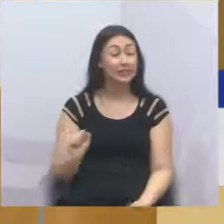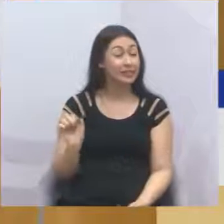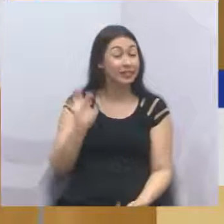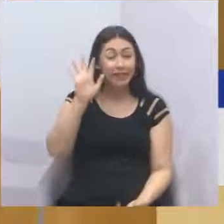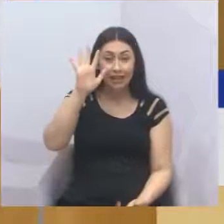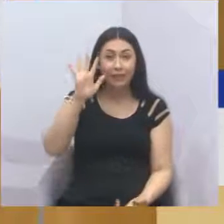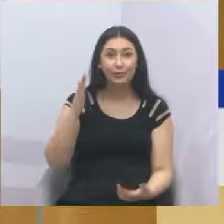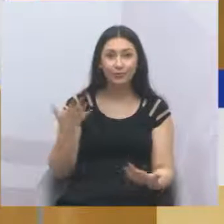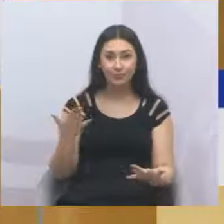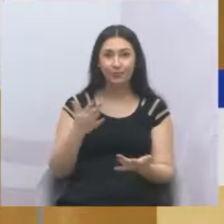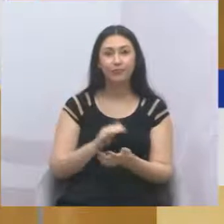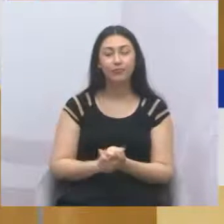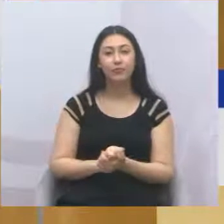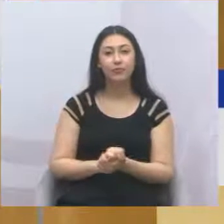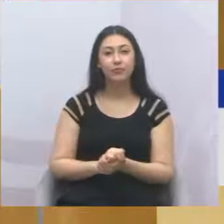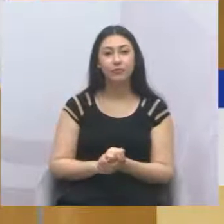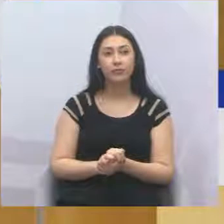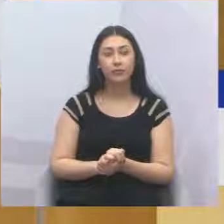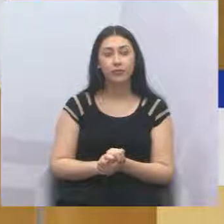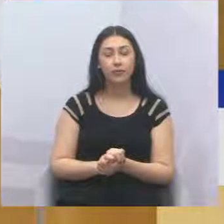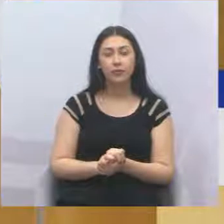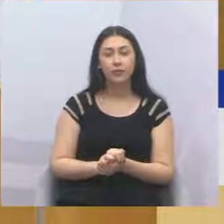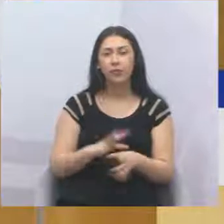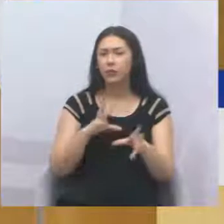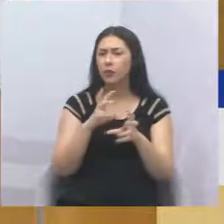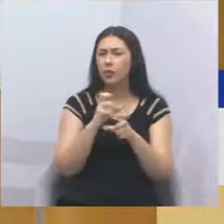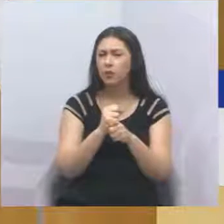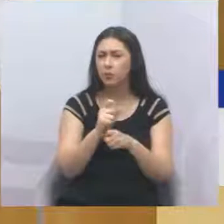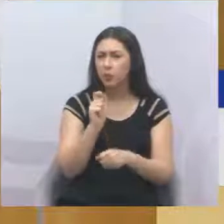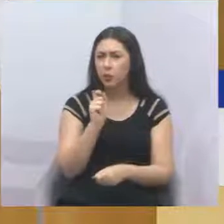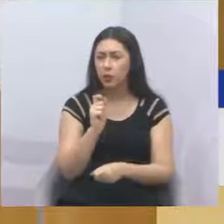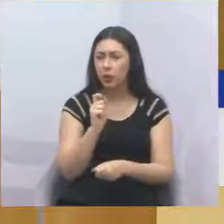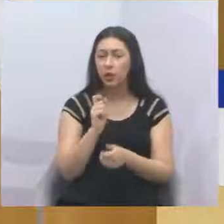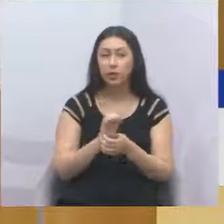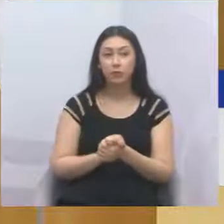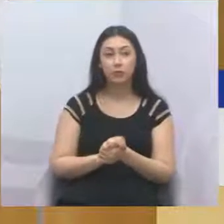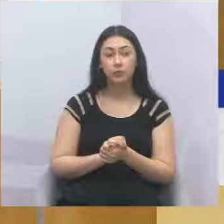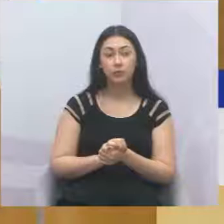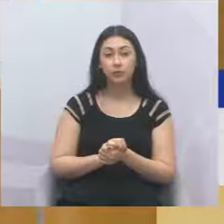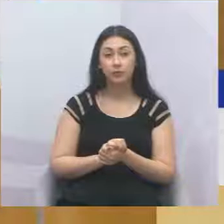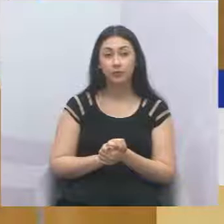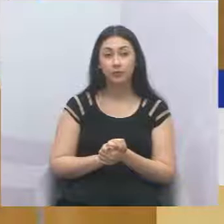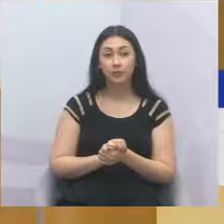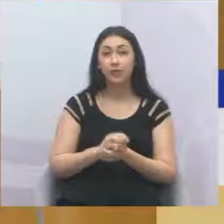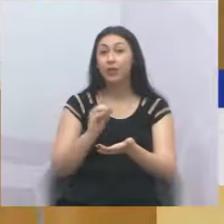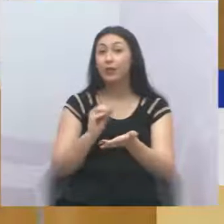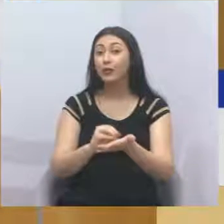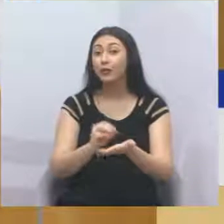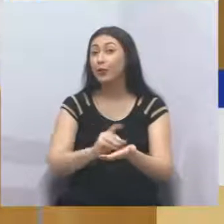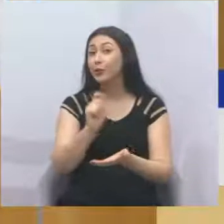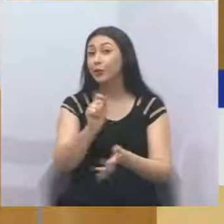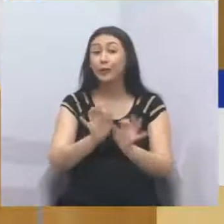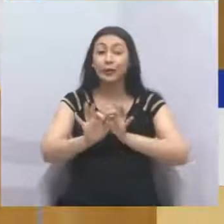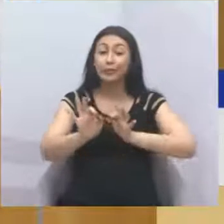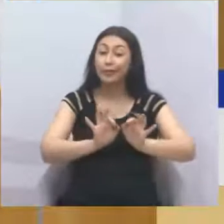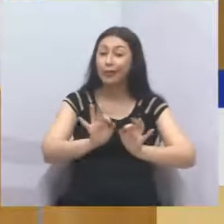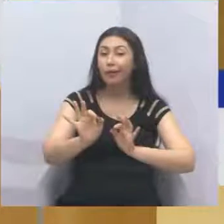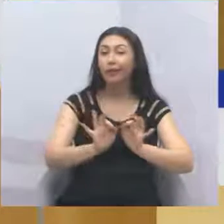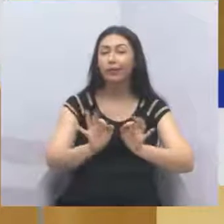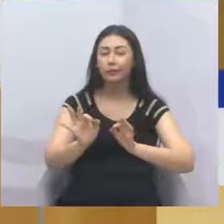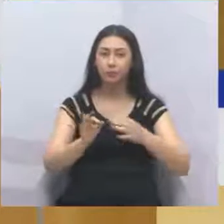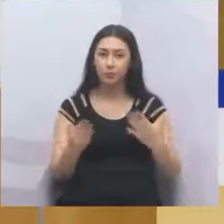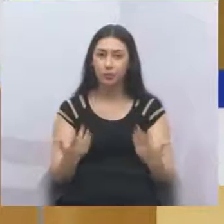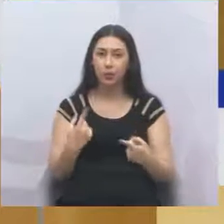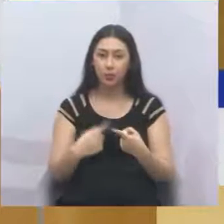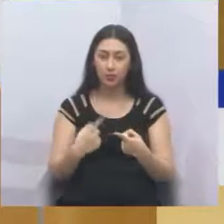bem considerável. Isso se resume em uma falta de planejamento da nossa cidade,